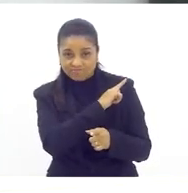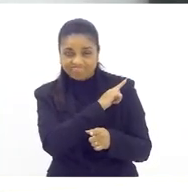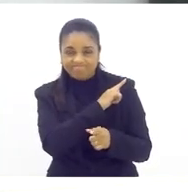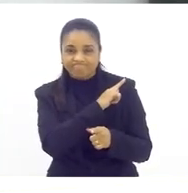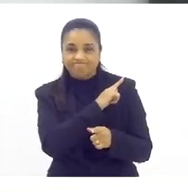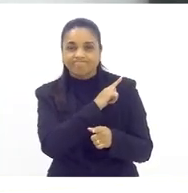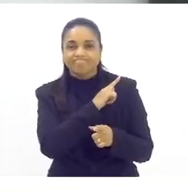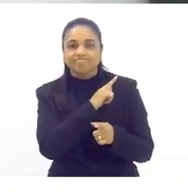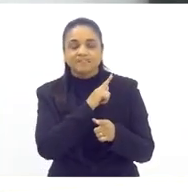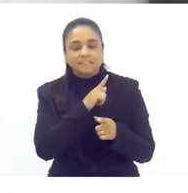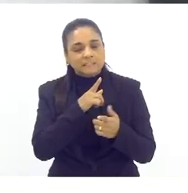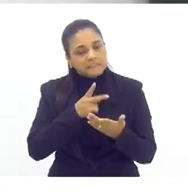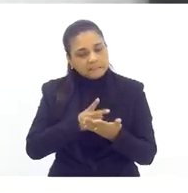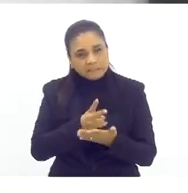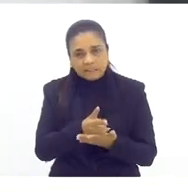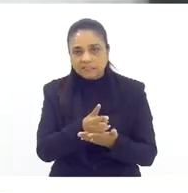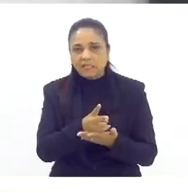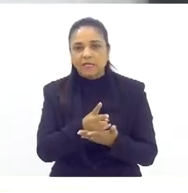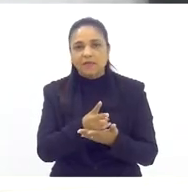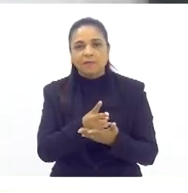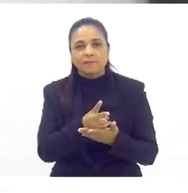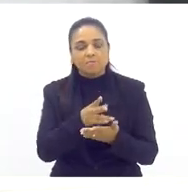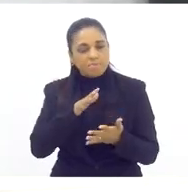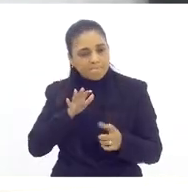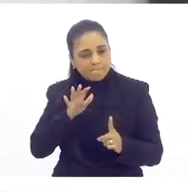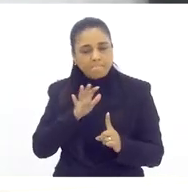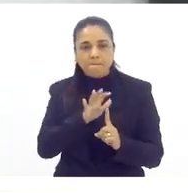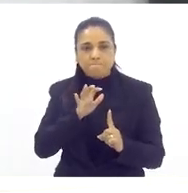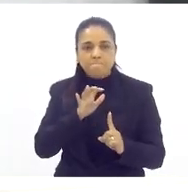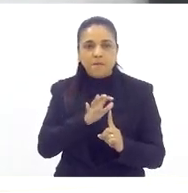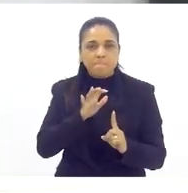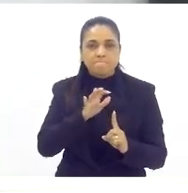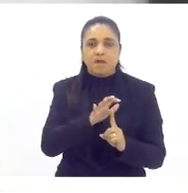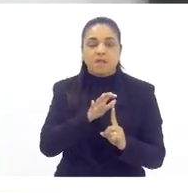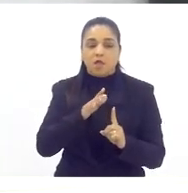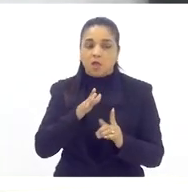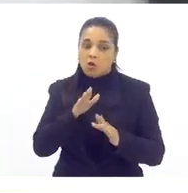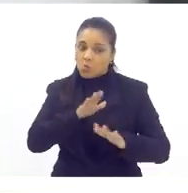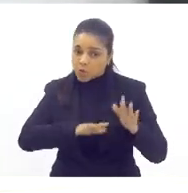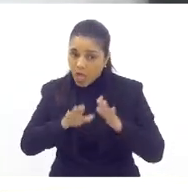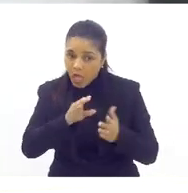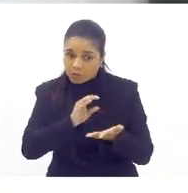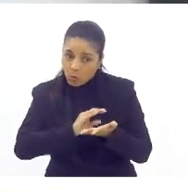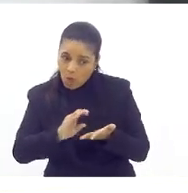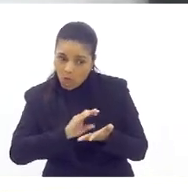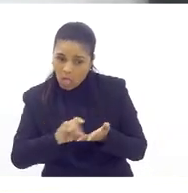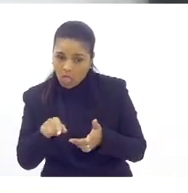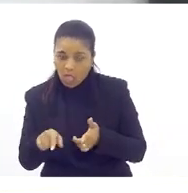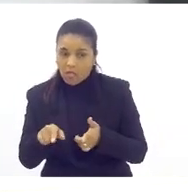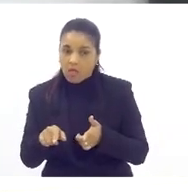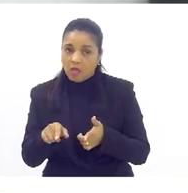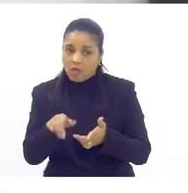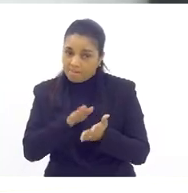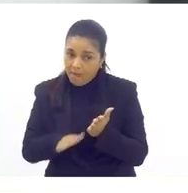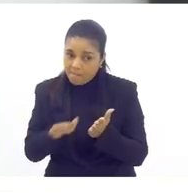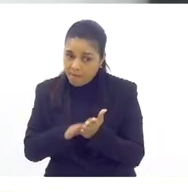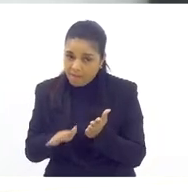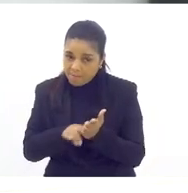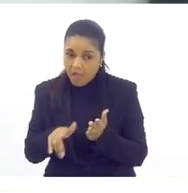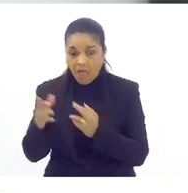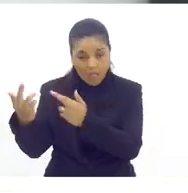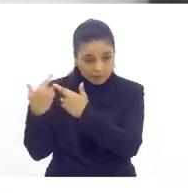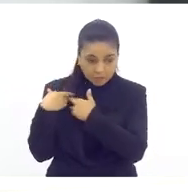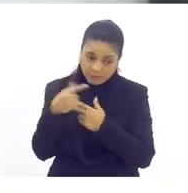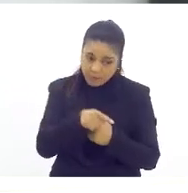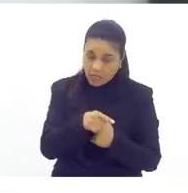sempre muito muito pressionados porque ah cuidado se você gastar dessa forma Pode ser que você né seja